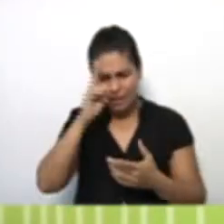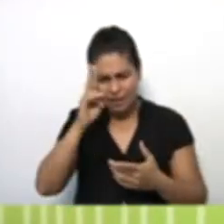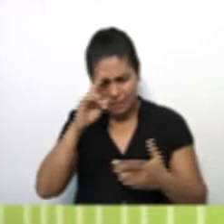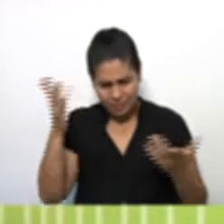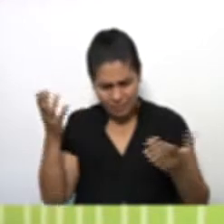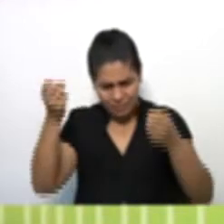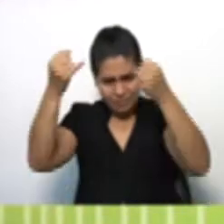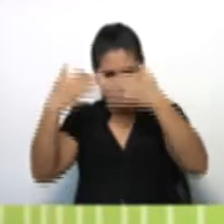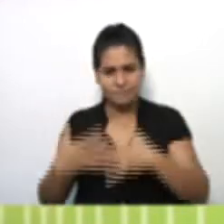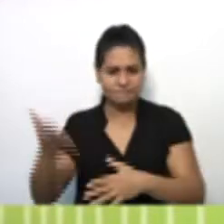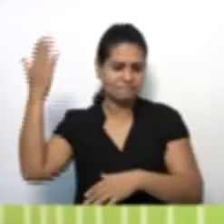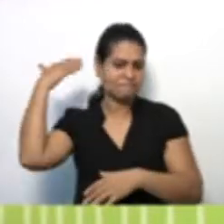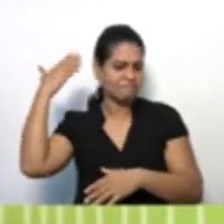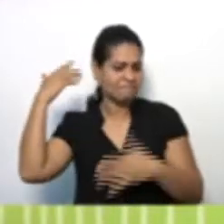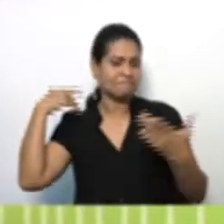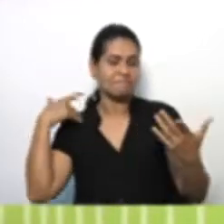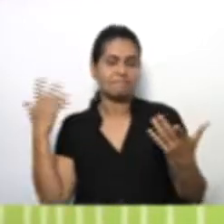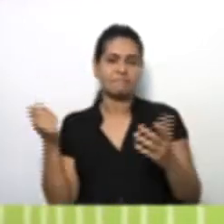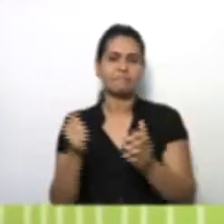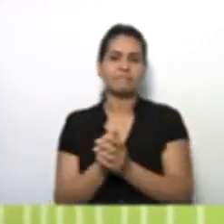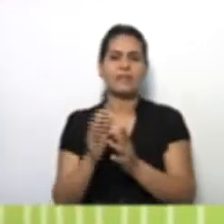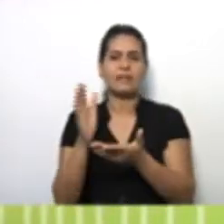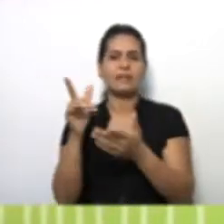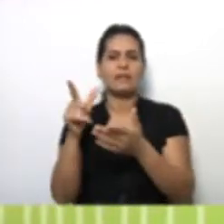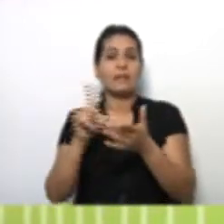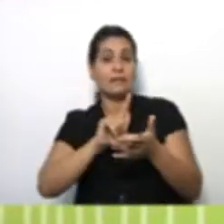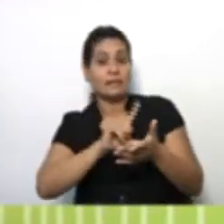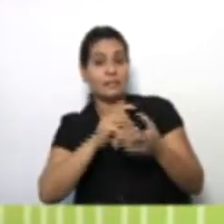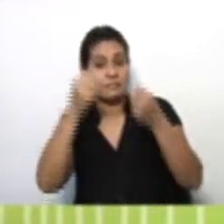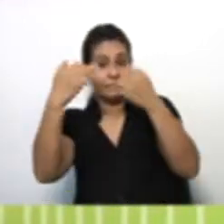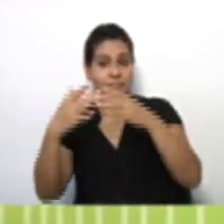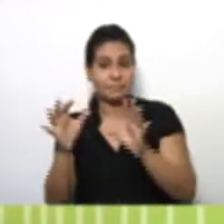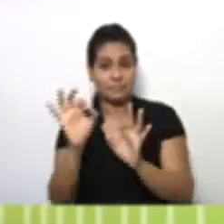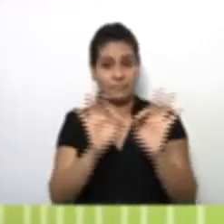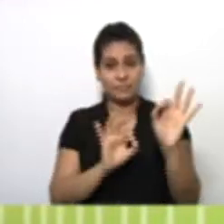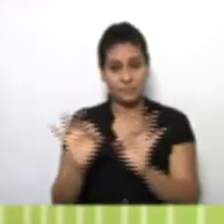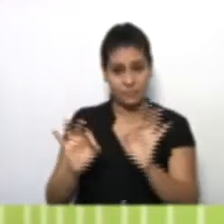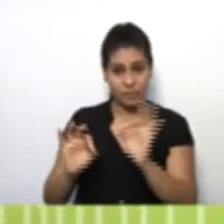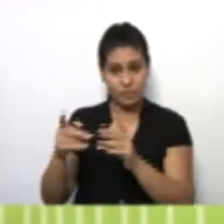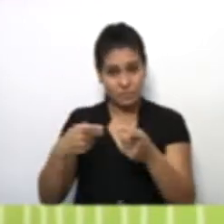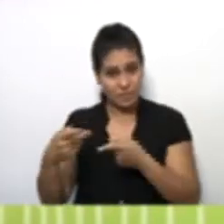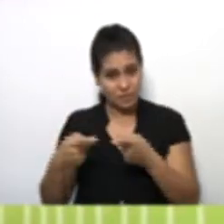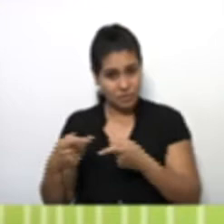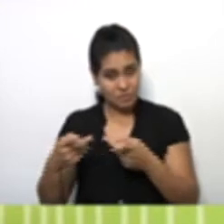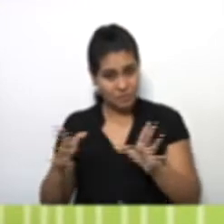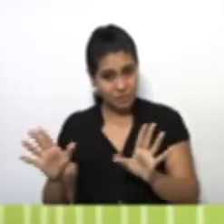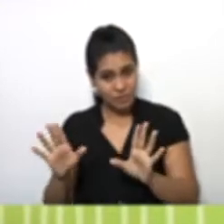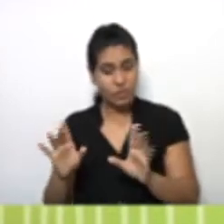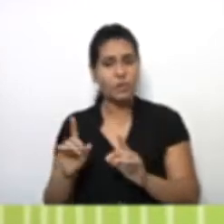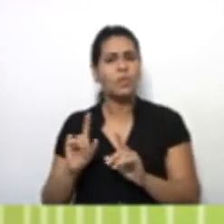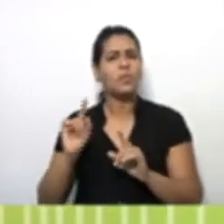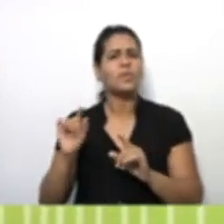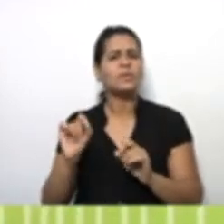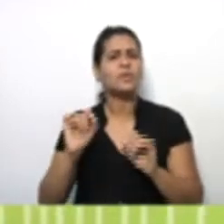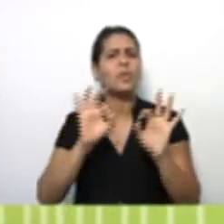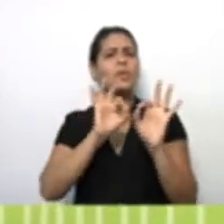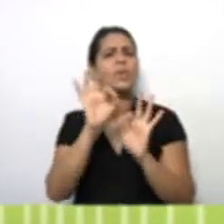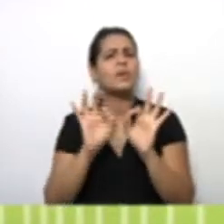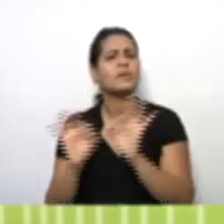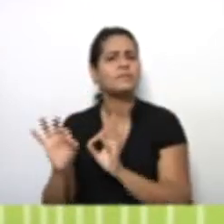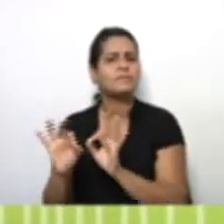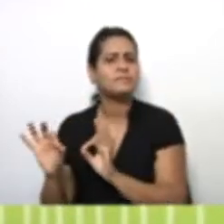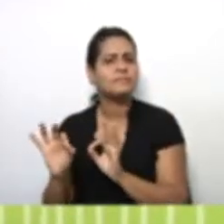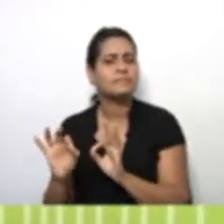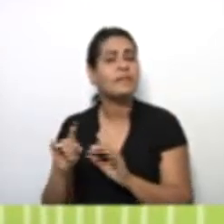que antes de falar nas organizações, nós falamos de quê, pessoal? Antes de falar do planejamento, na verdade, nós falamos de quê? Nas